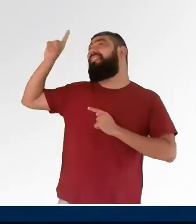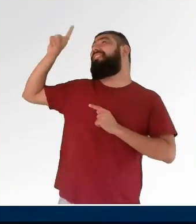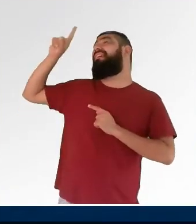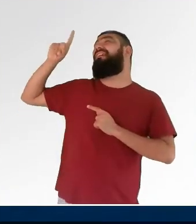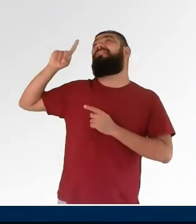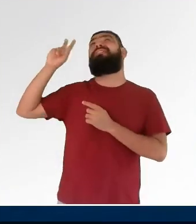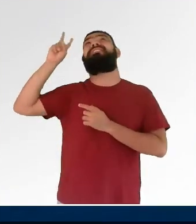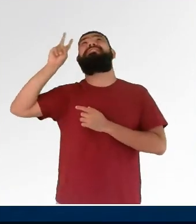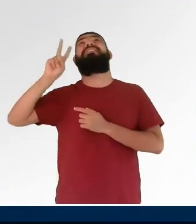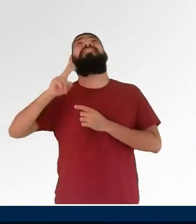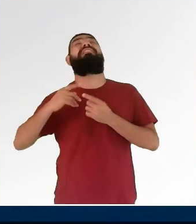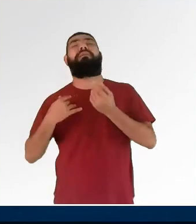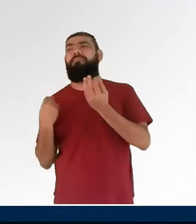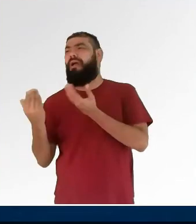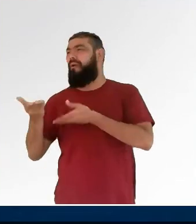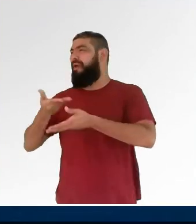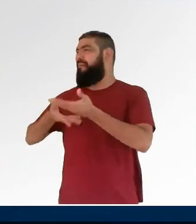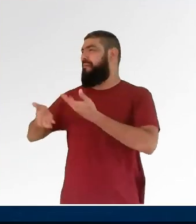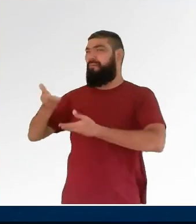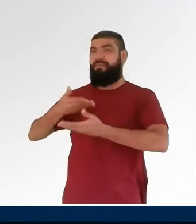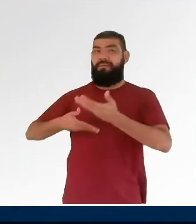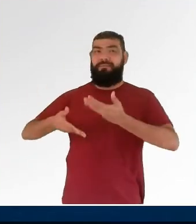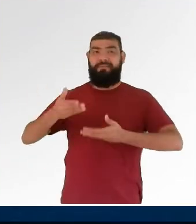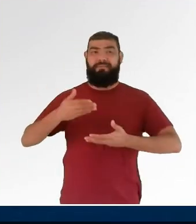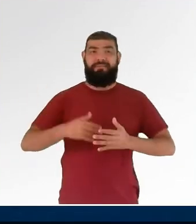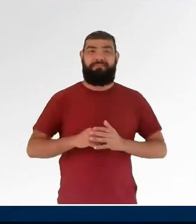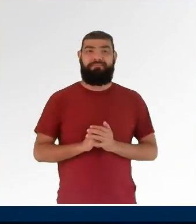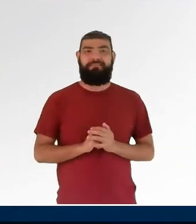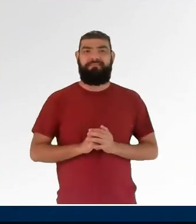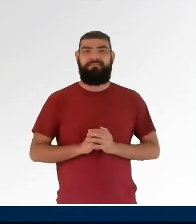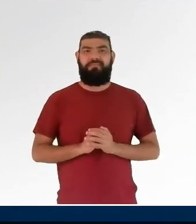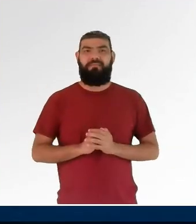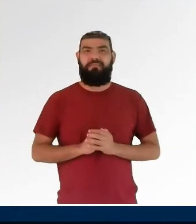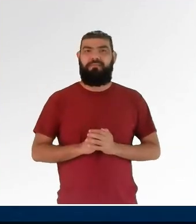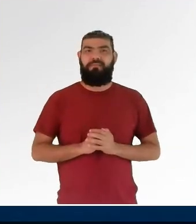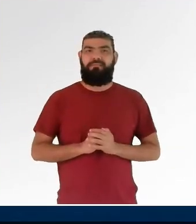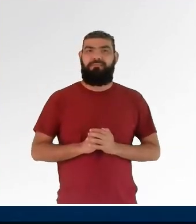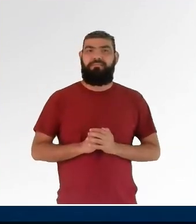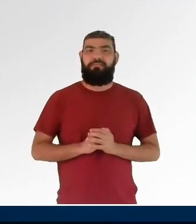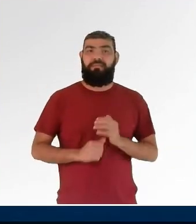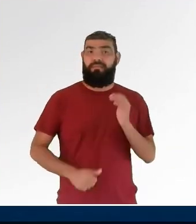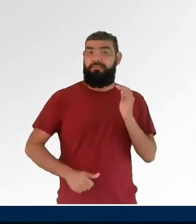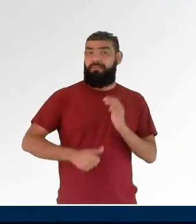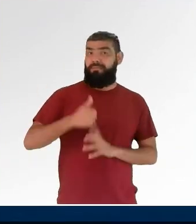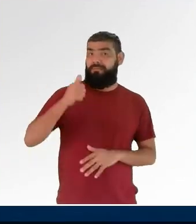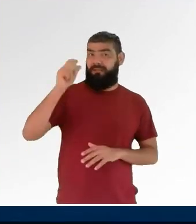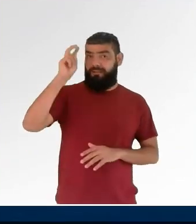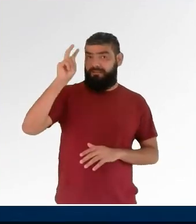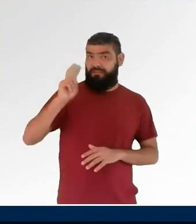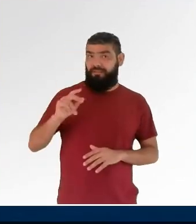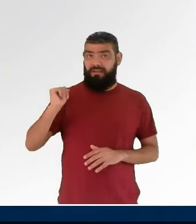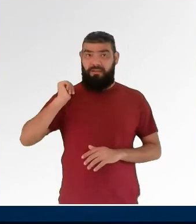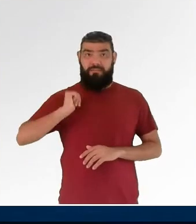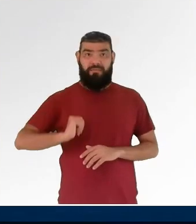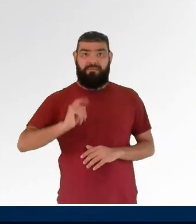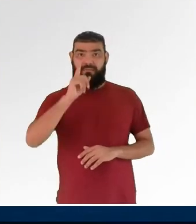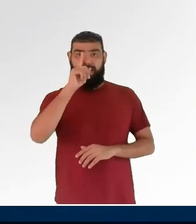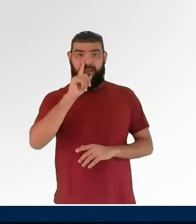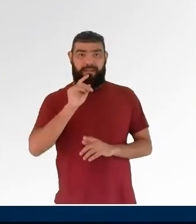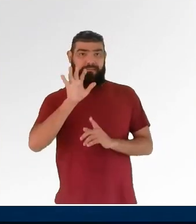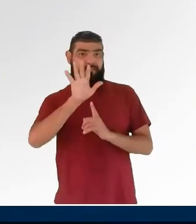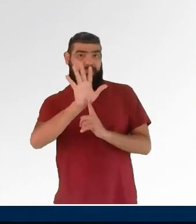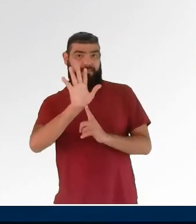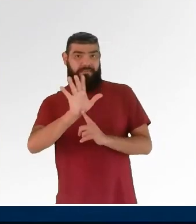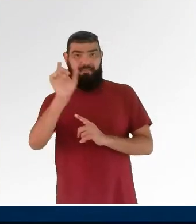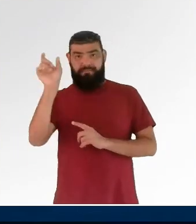dialogar. Primeira história é a Bolsa Amarela. Estamos apresentando a nossa personagem. Mas também tem